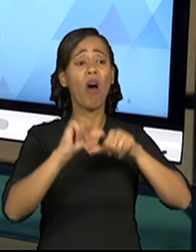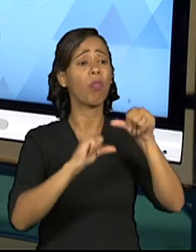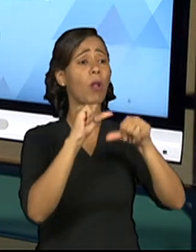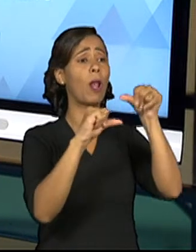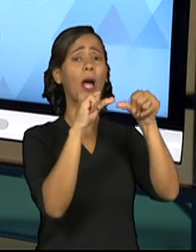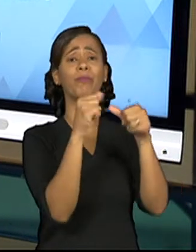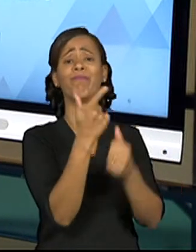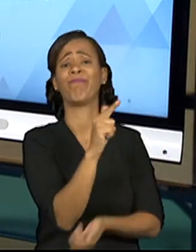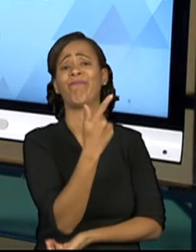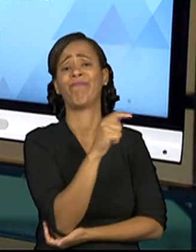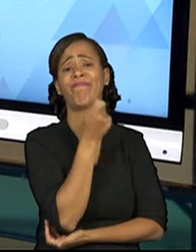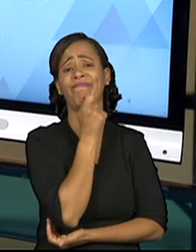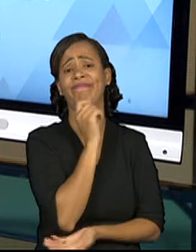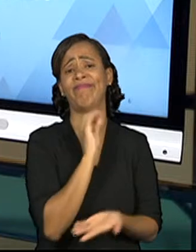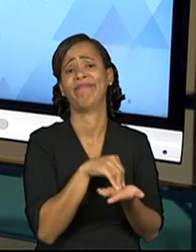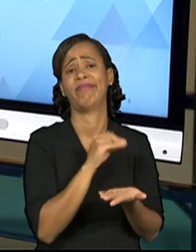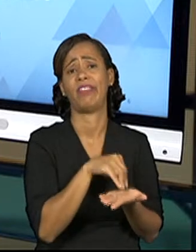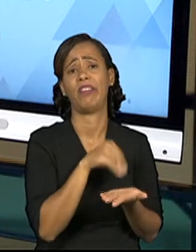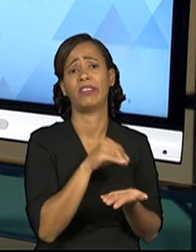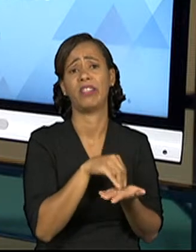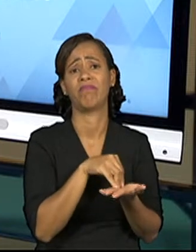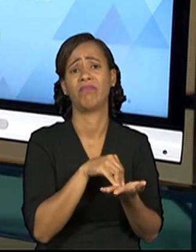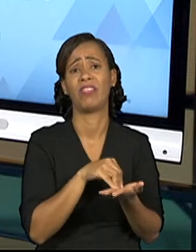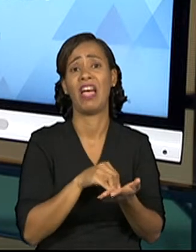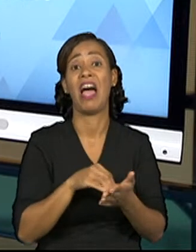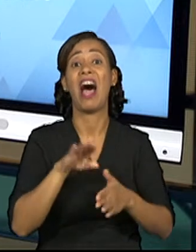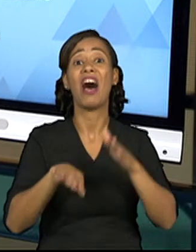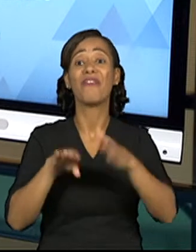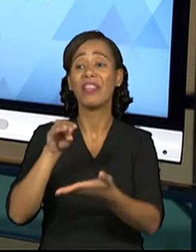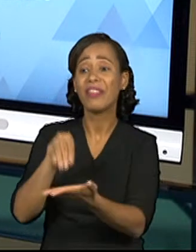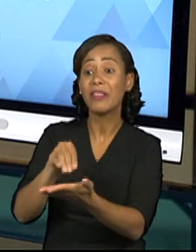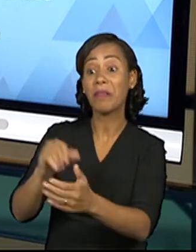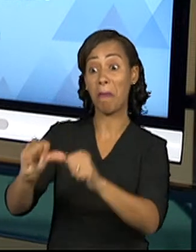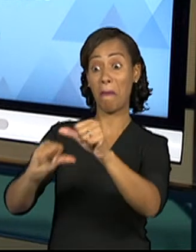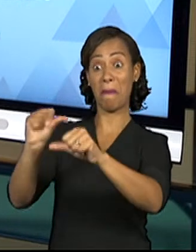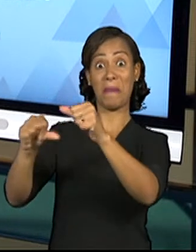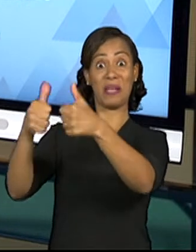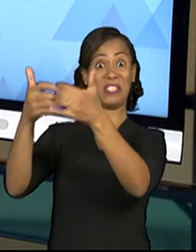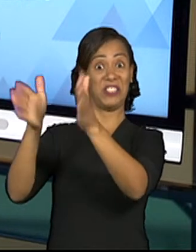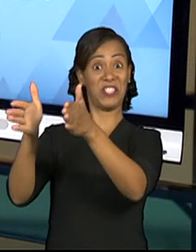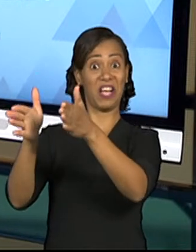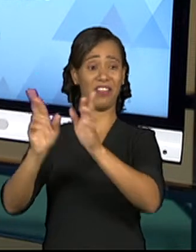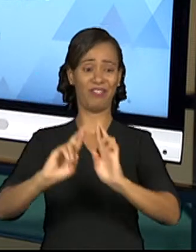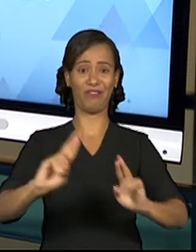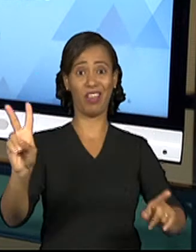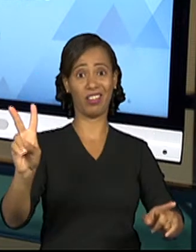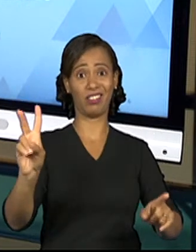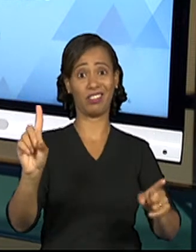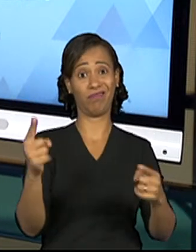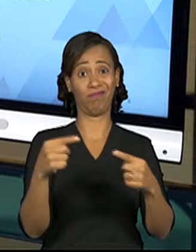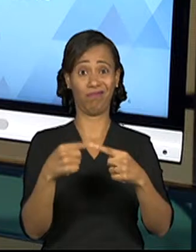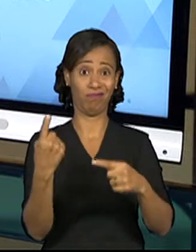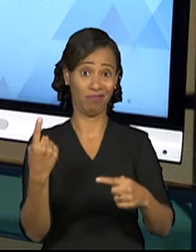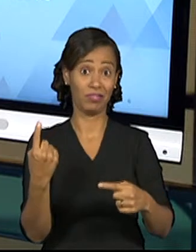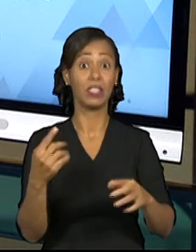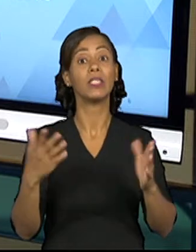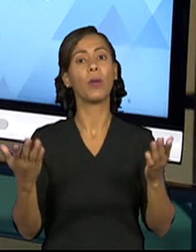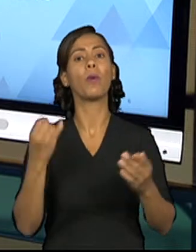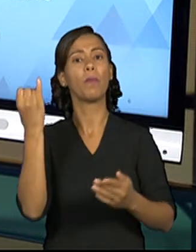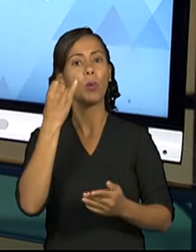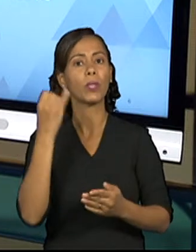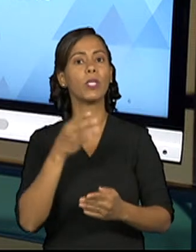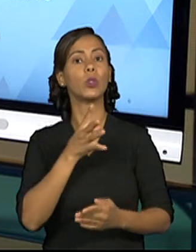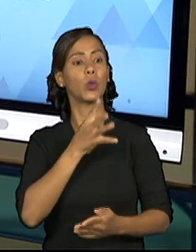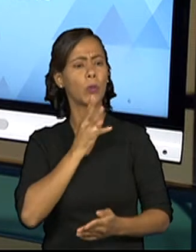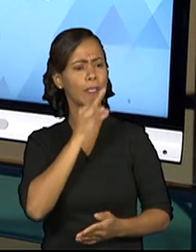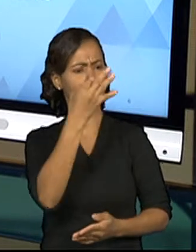está desatualizado, quando ele ainda não está homologado, ele nos dá algumas indicações importantes sobre características